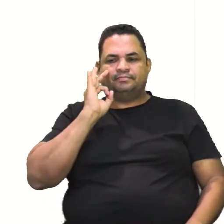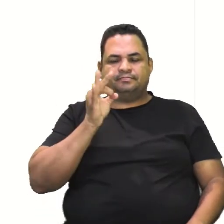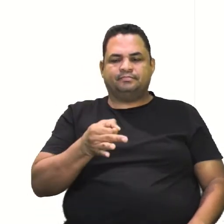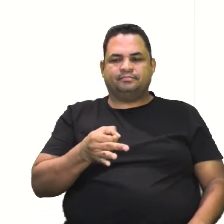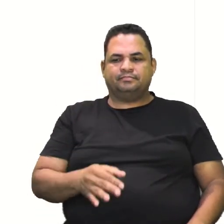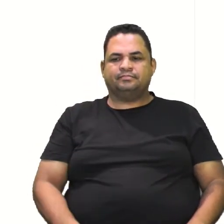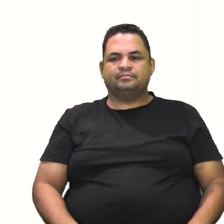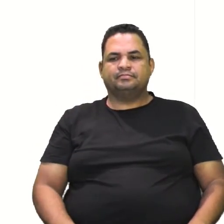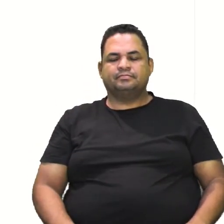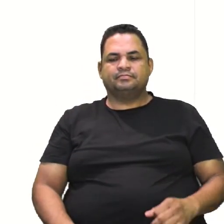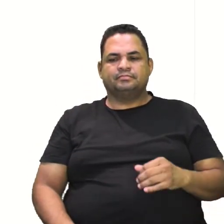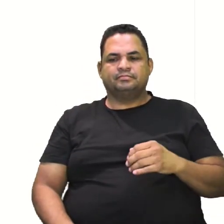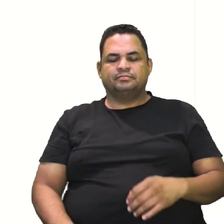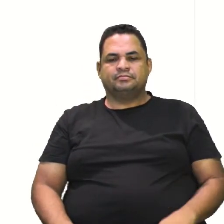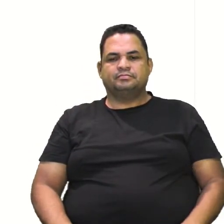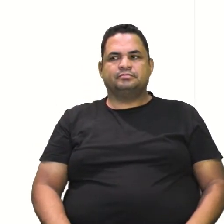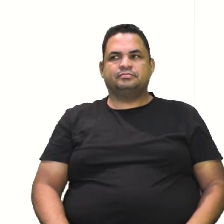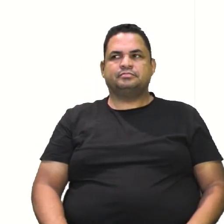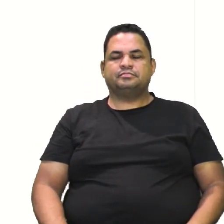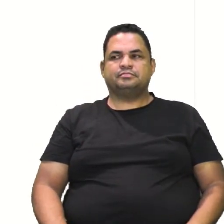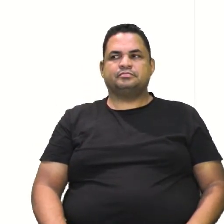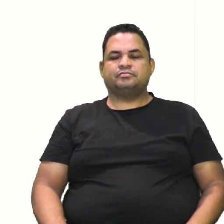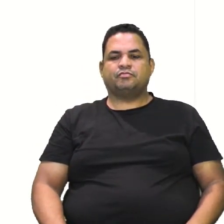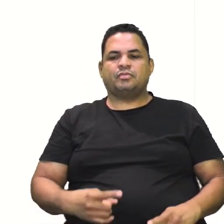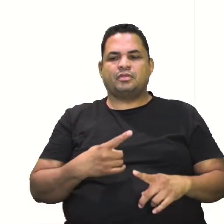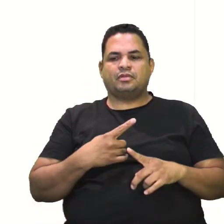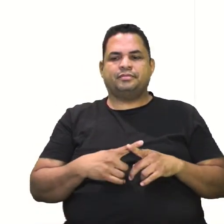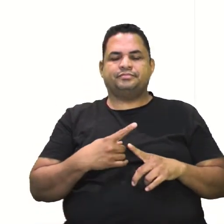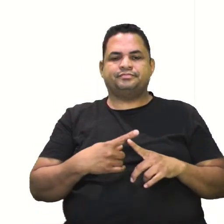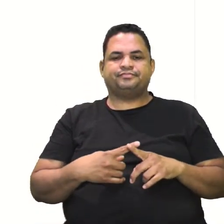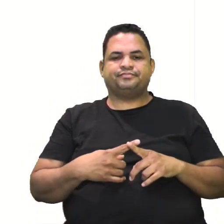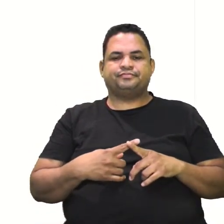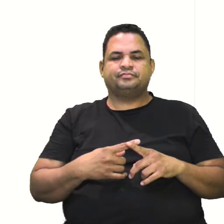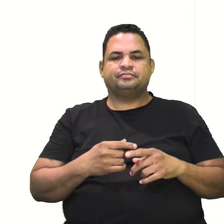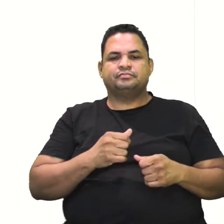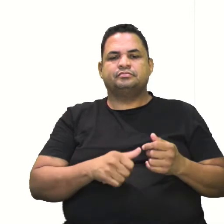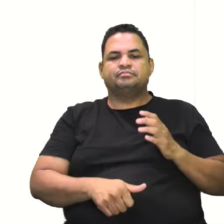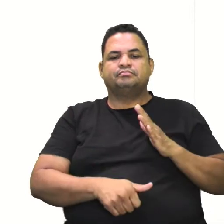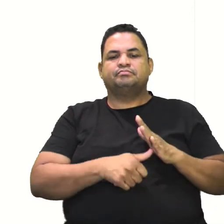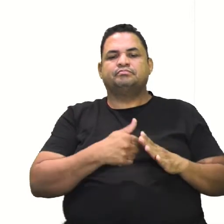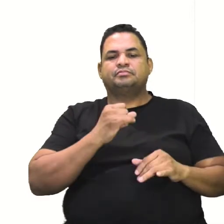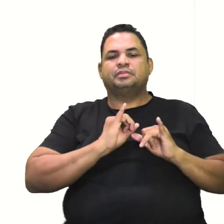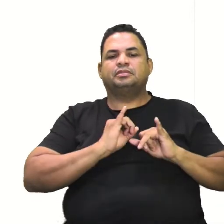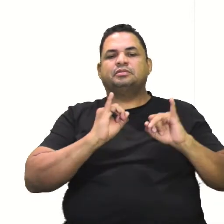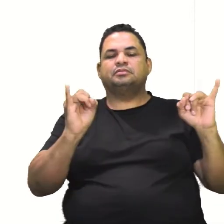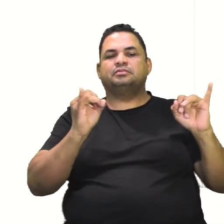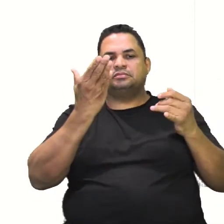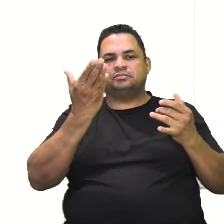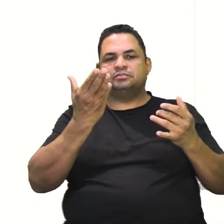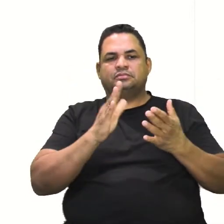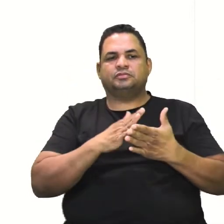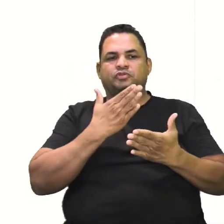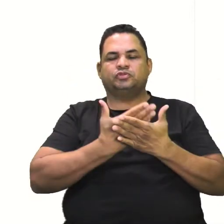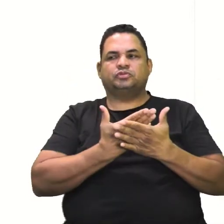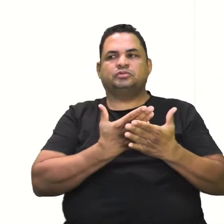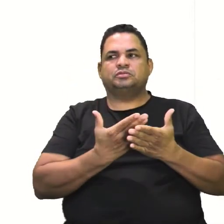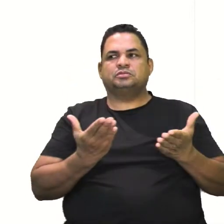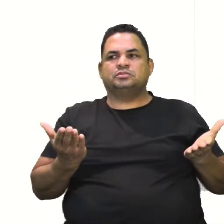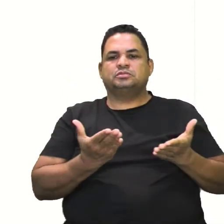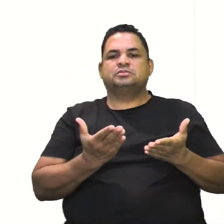certo? Certo. Até porque é o seguinte, até a primeira informação é que estudamos